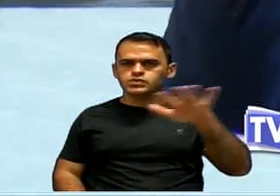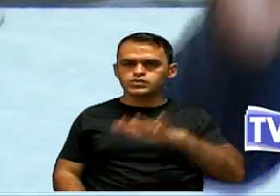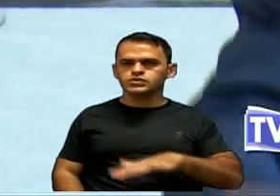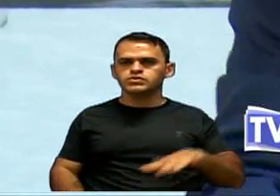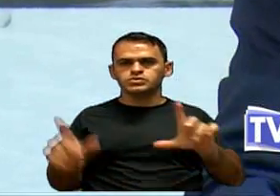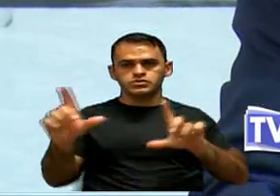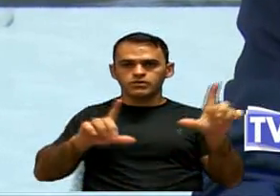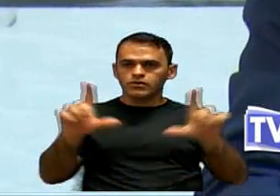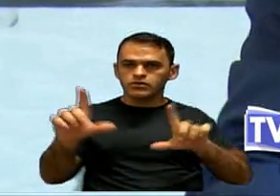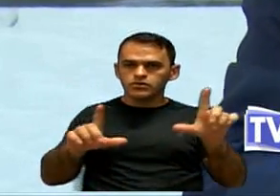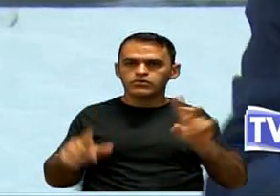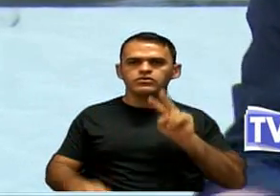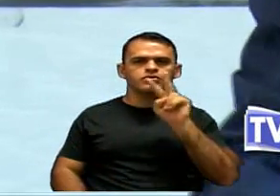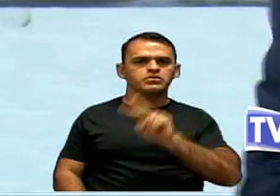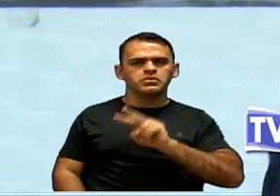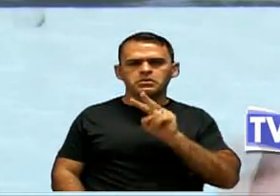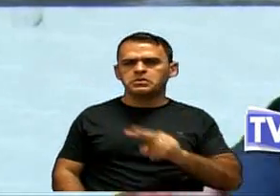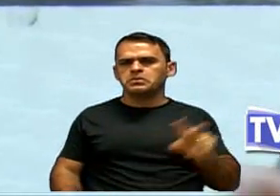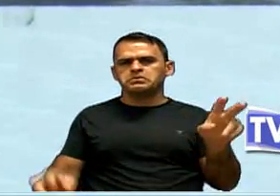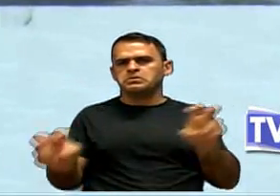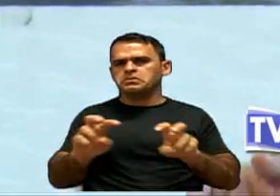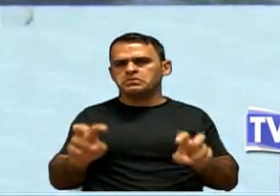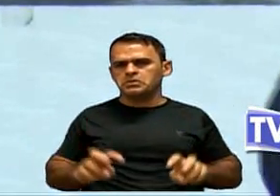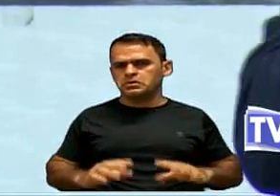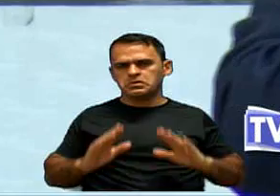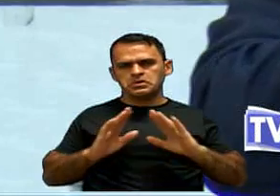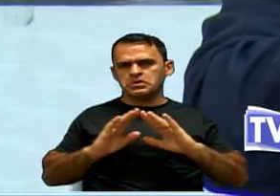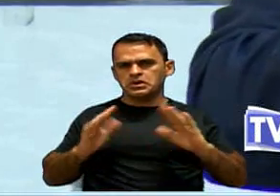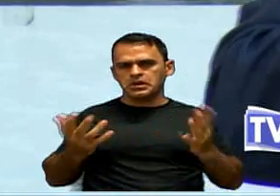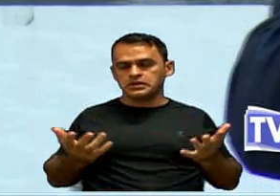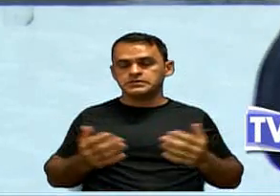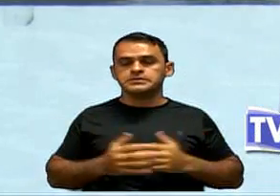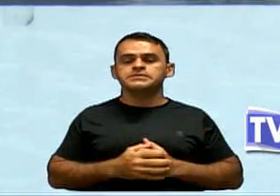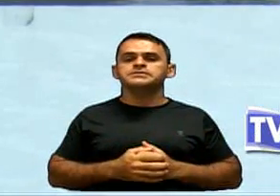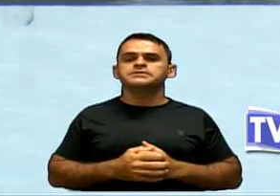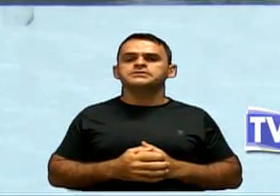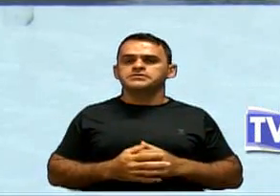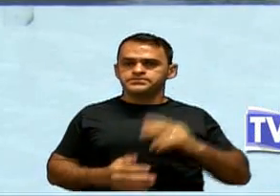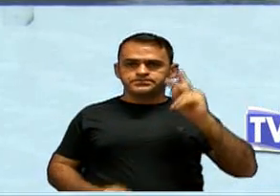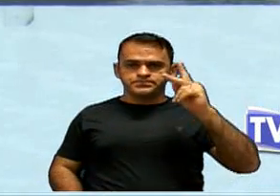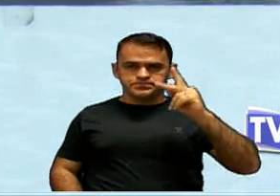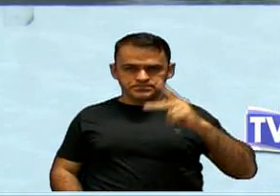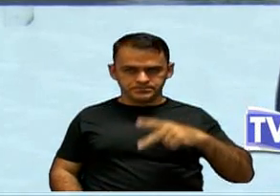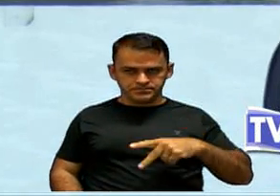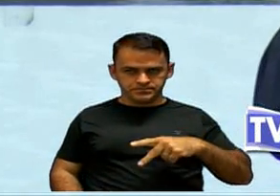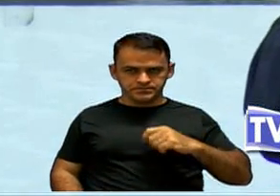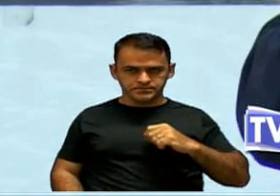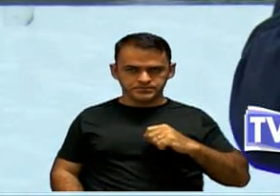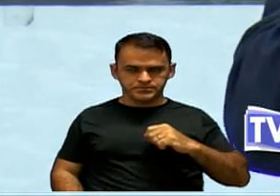estão nos assistindo no plenário, em casa, enfim. Senhor presidente,